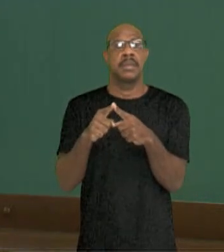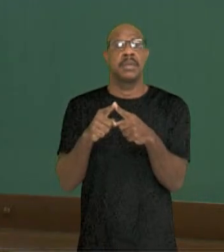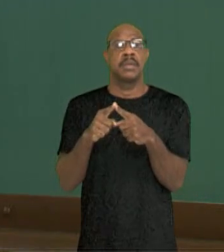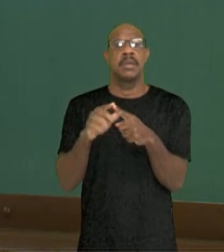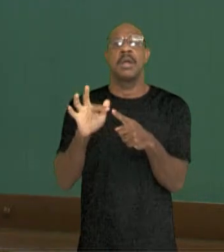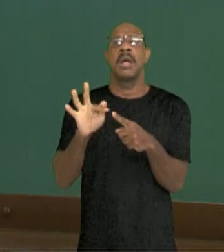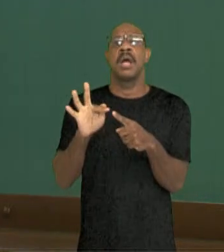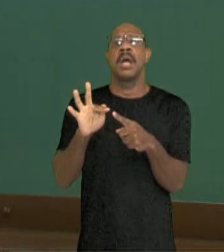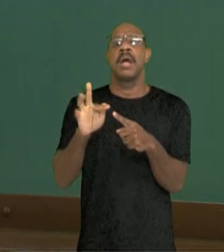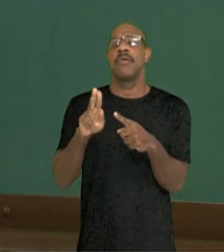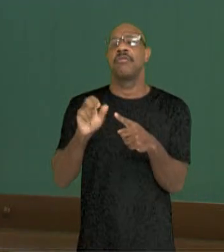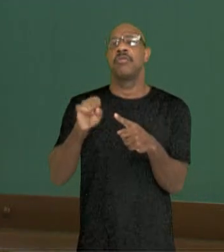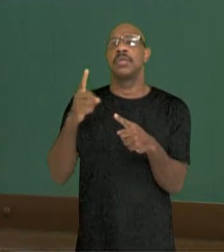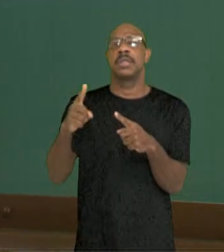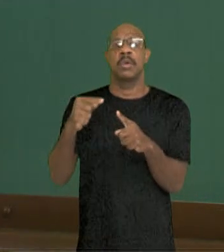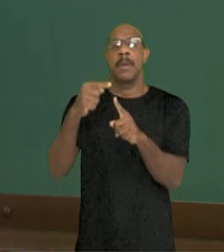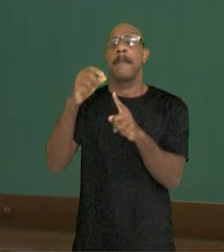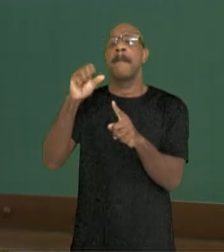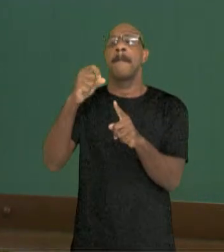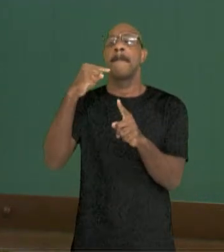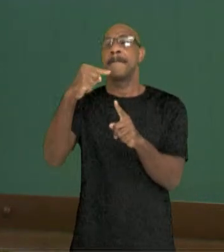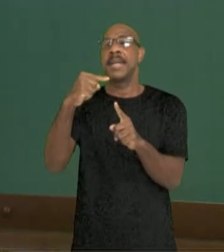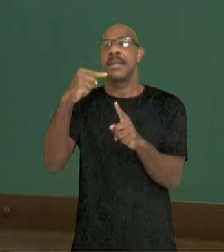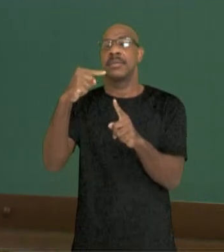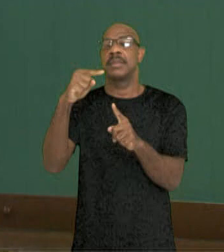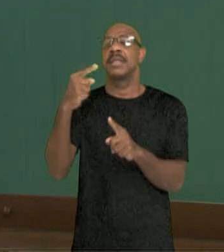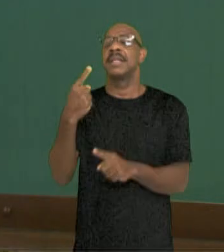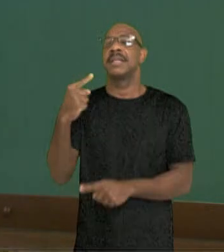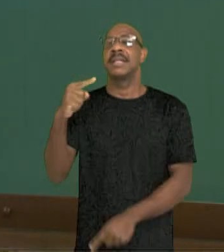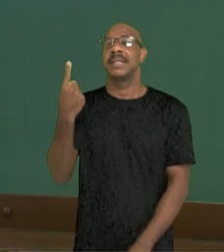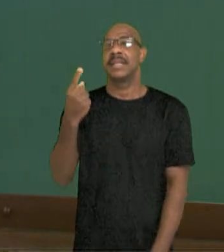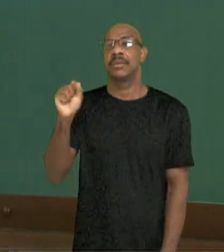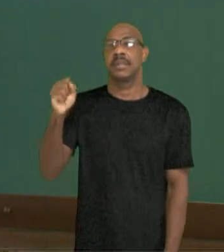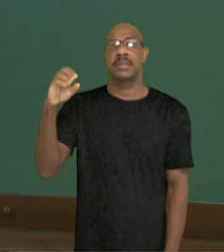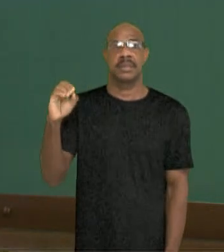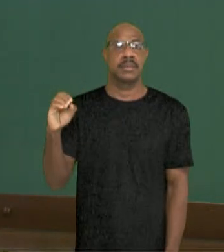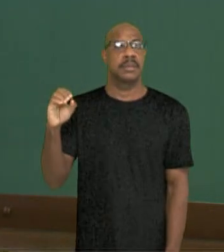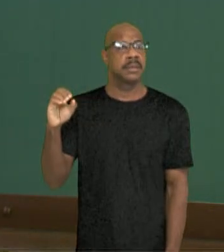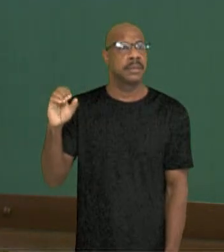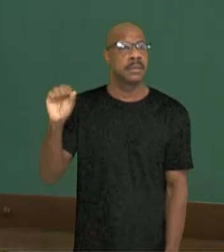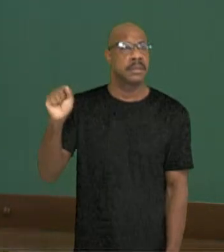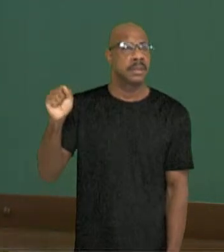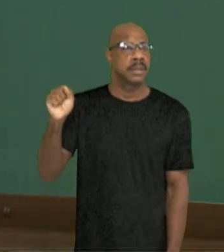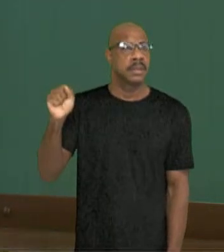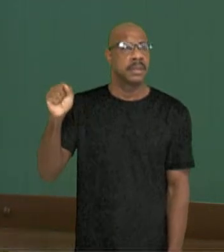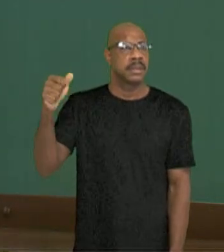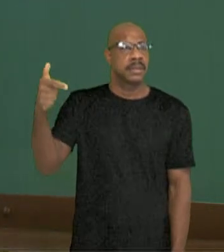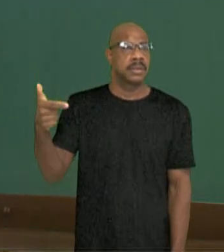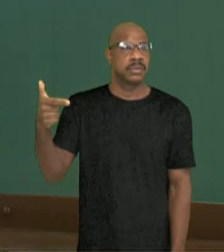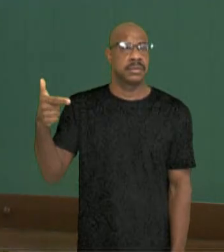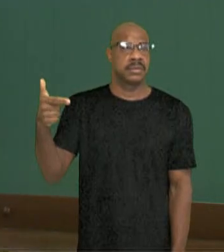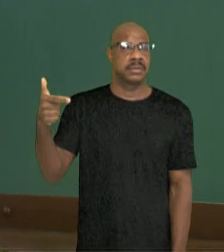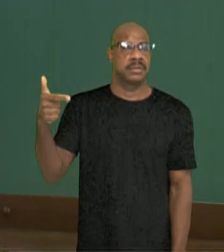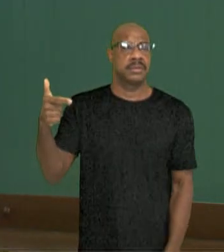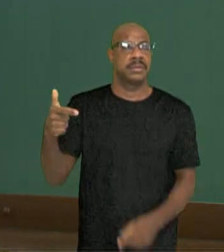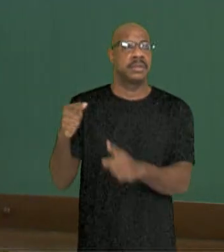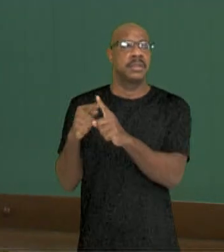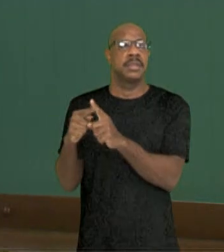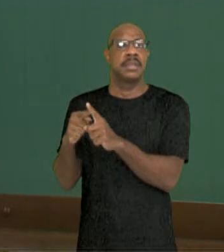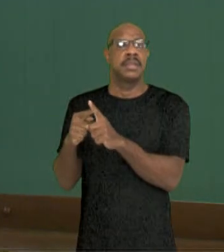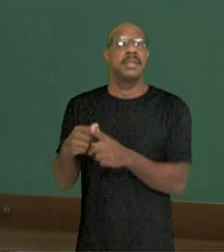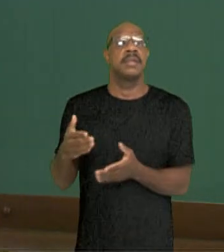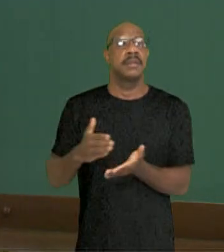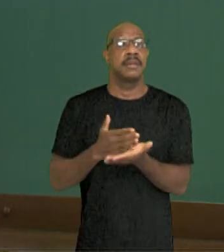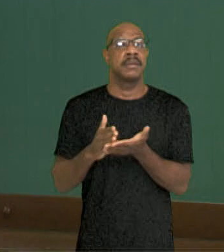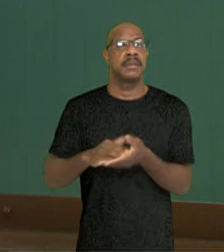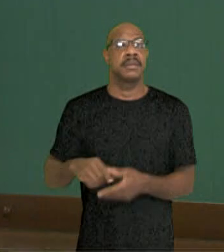dele é menos 182 graus Celsius e o ponto de ebulição menos 161 graus Celsius, ou